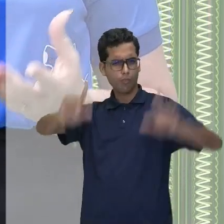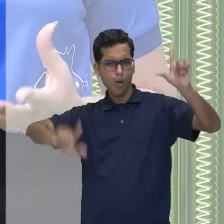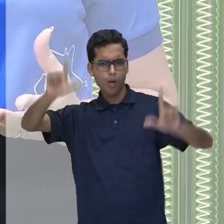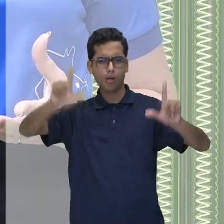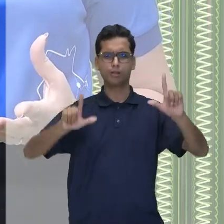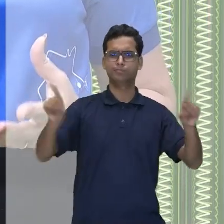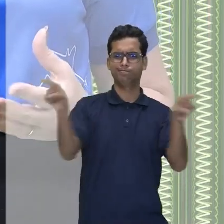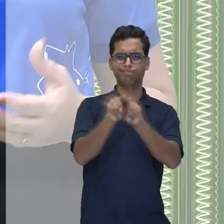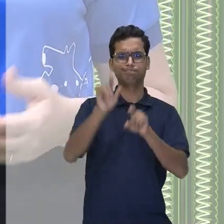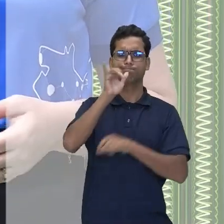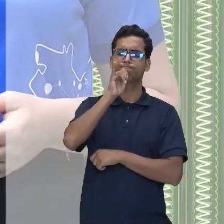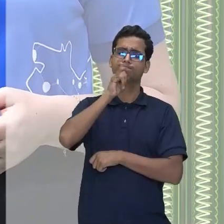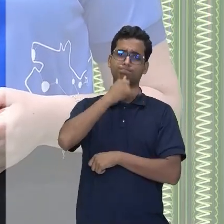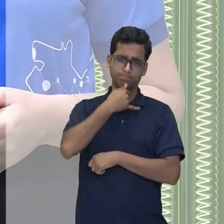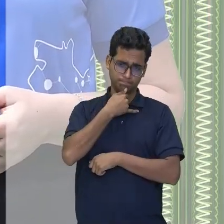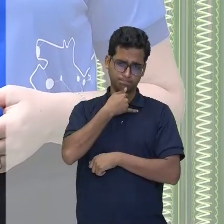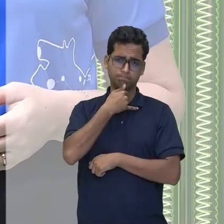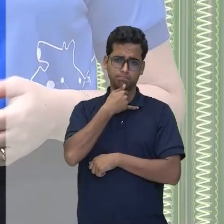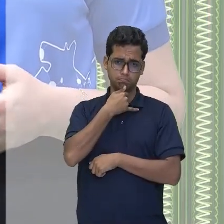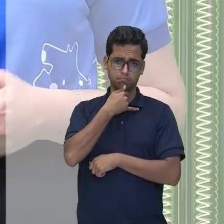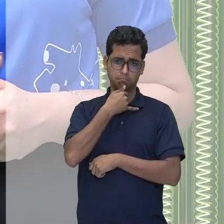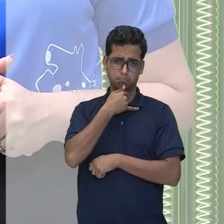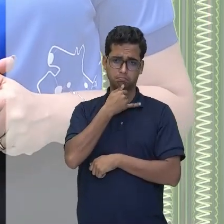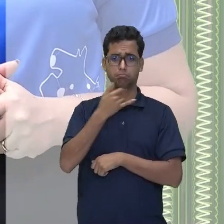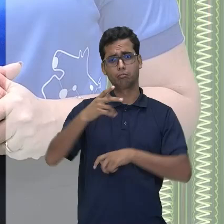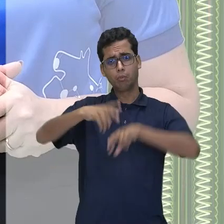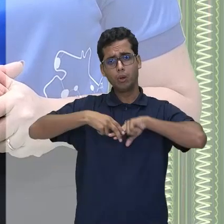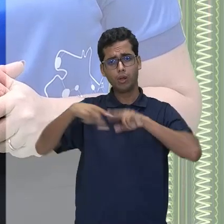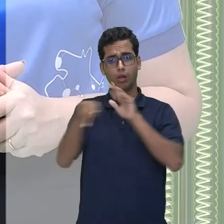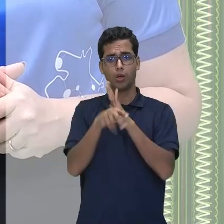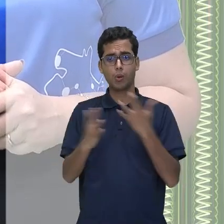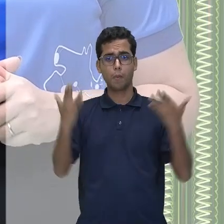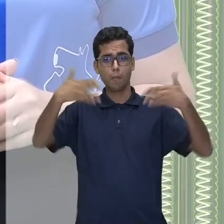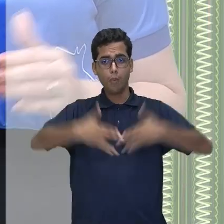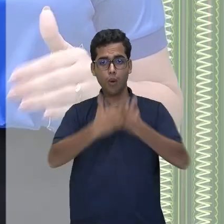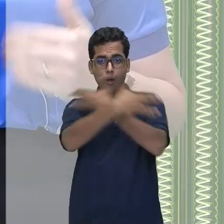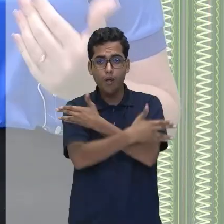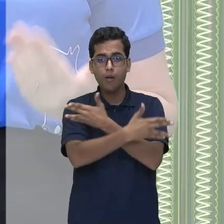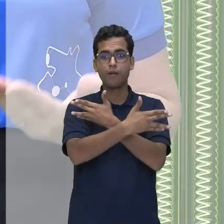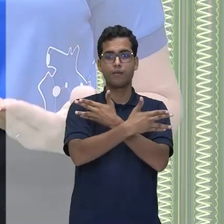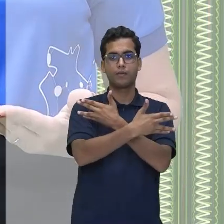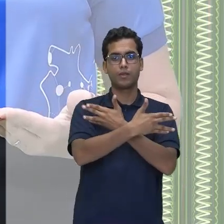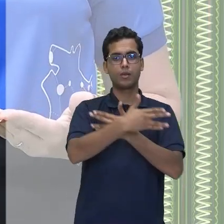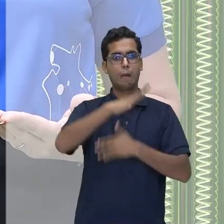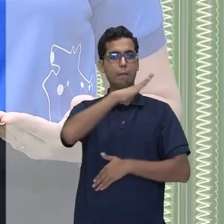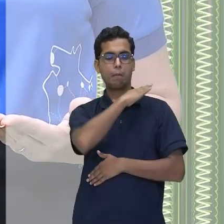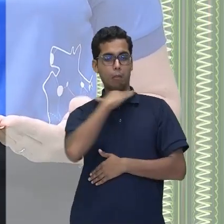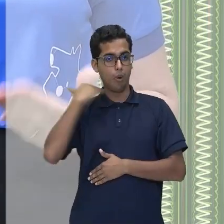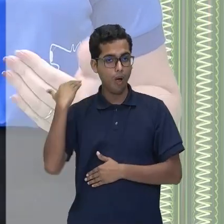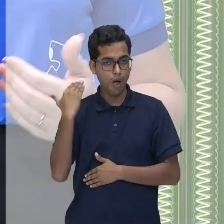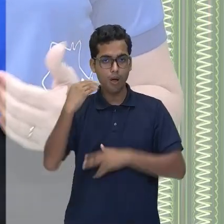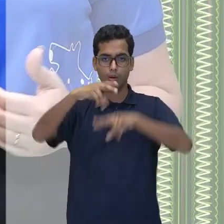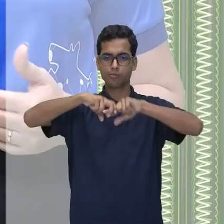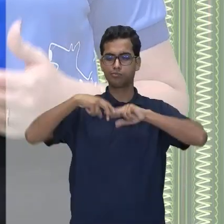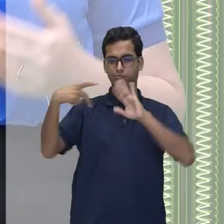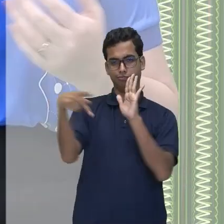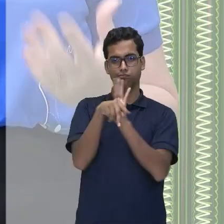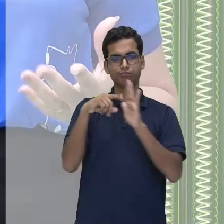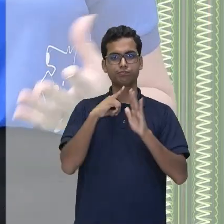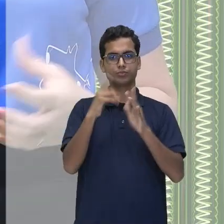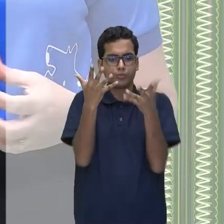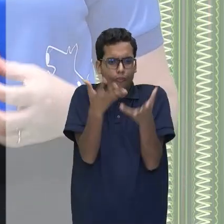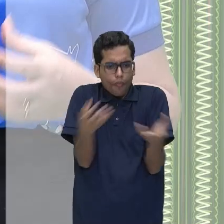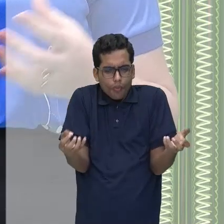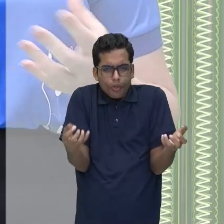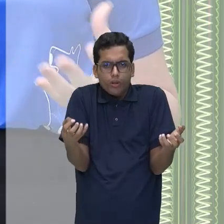muito triste, né, os nossos botos morrendo aí nos rios, pela questão da seca, né, uma seca